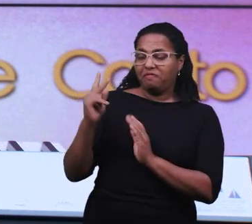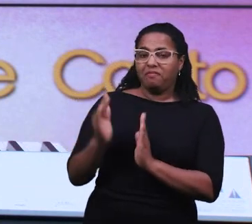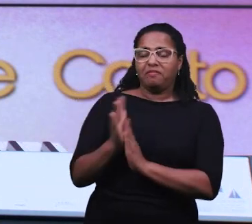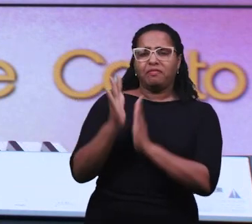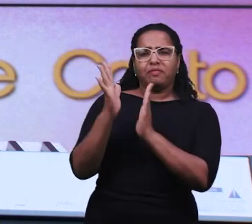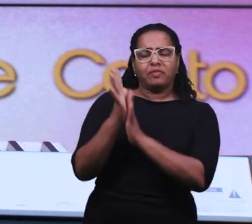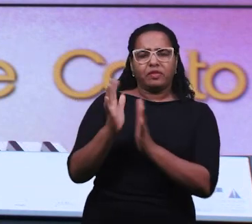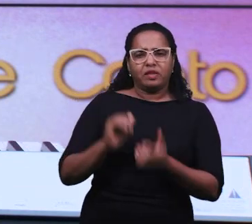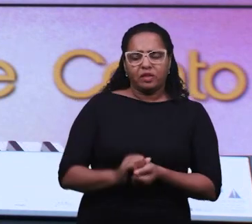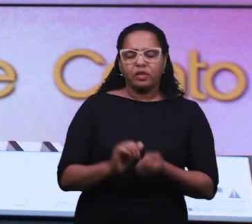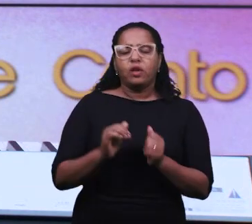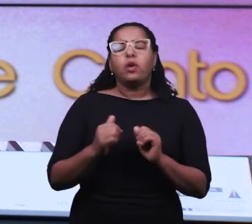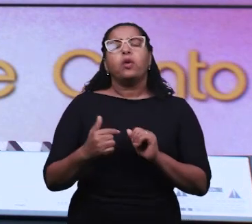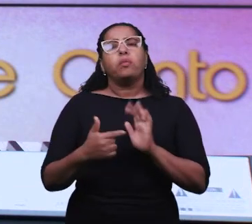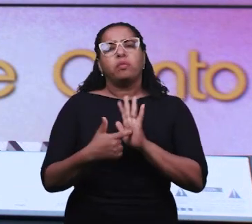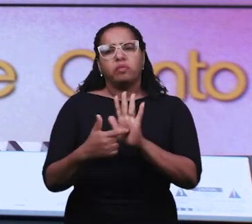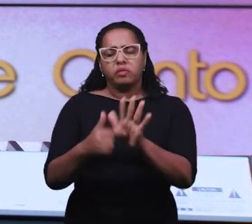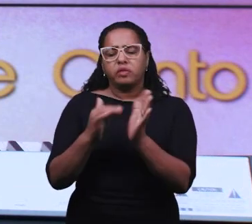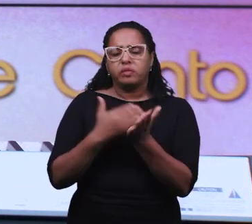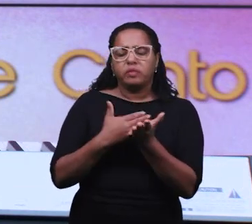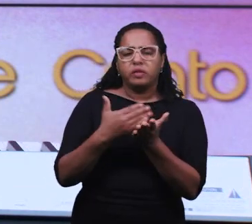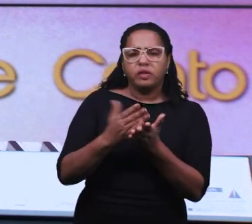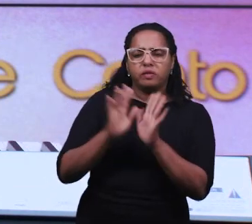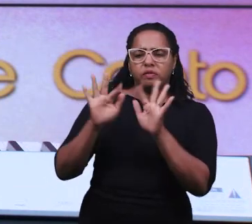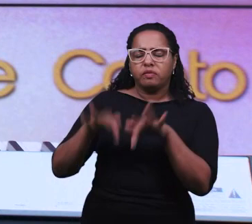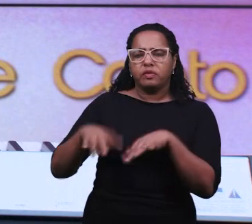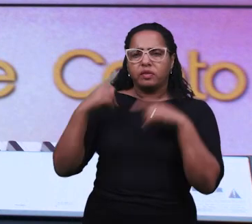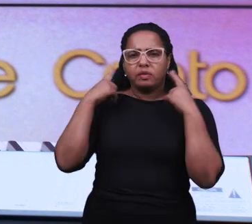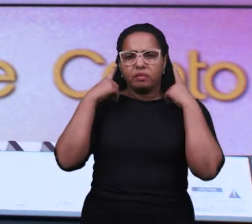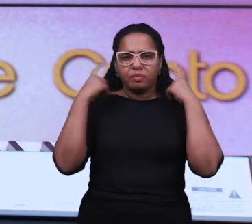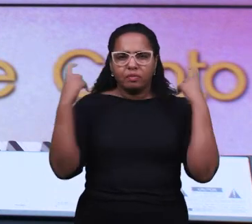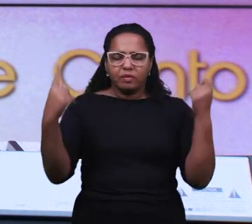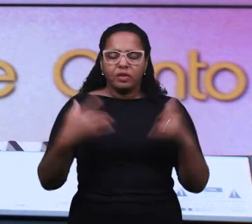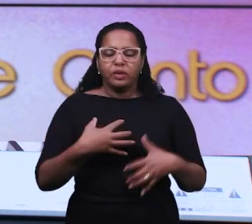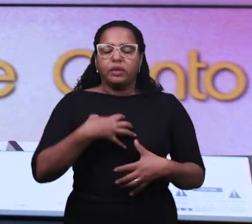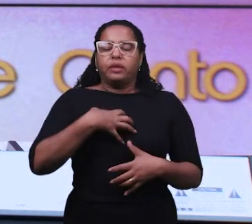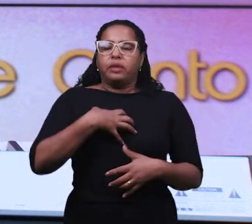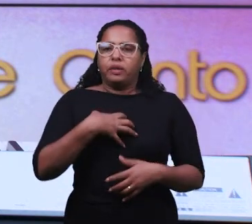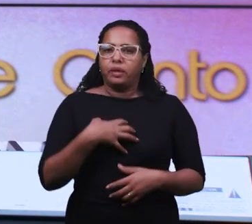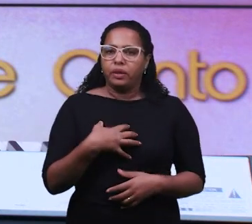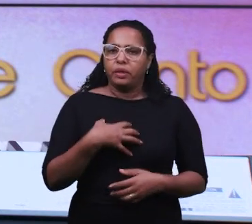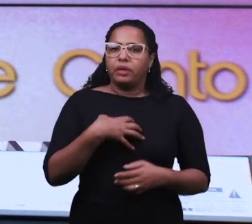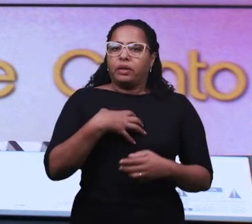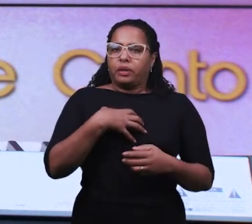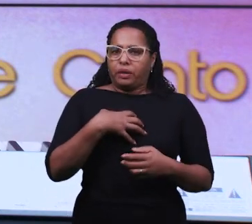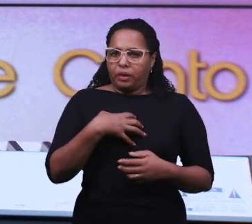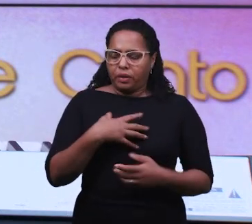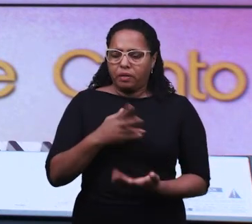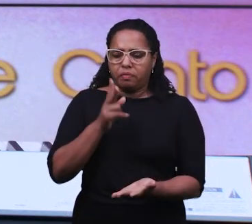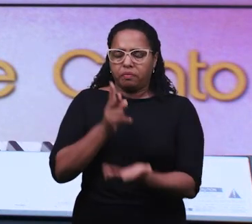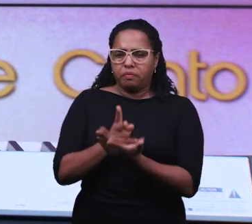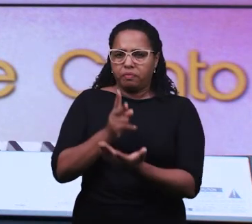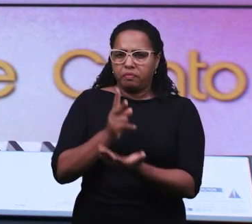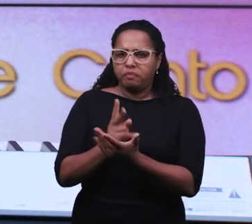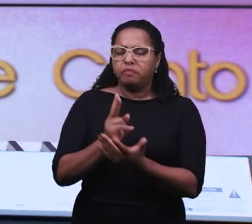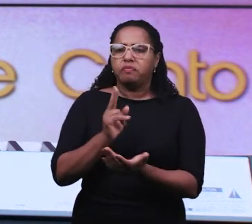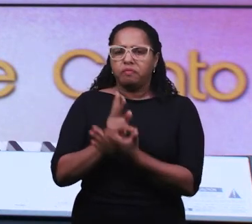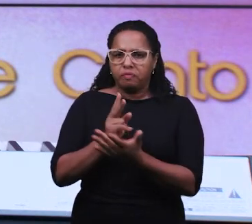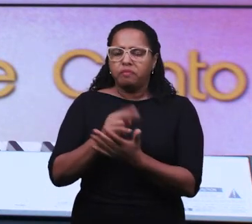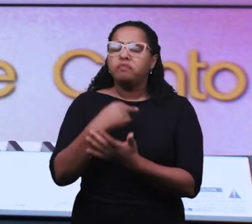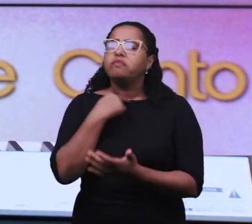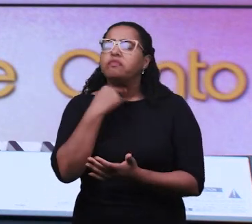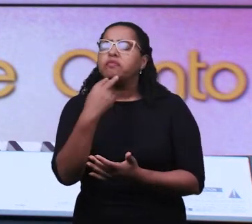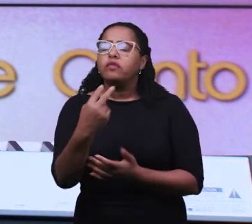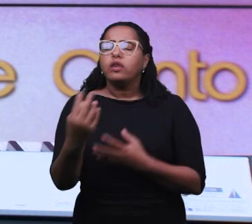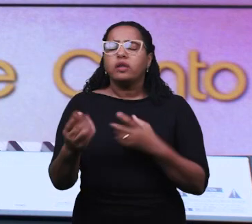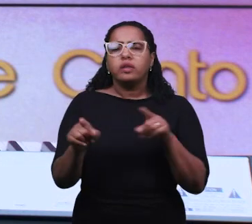Falamos sobre início e término do som nas aulas passadas, falamos sobre respiração, sobre sustentação da